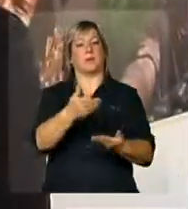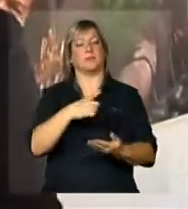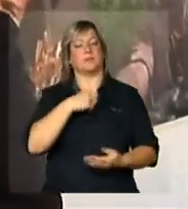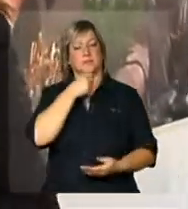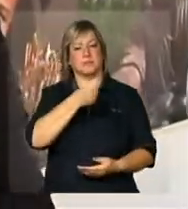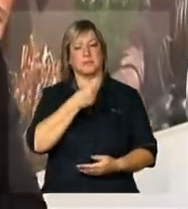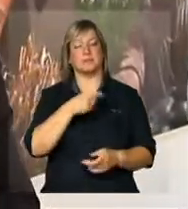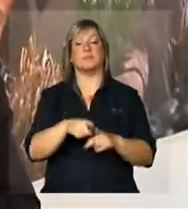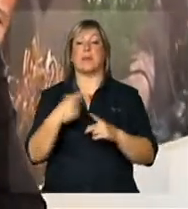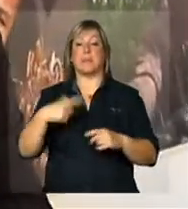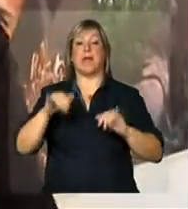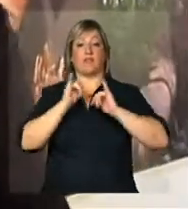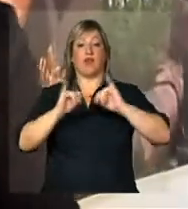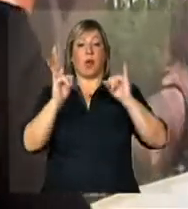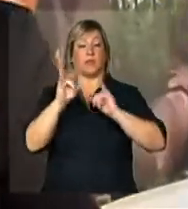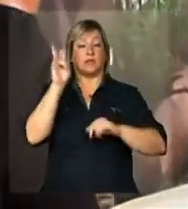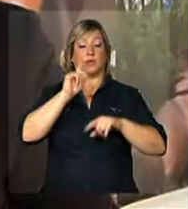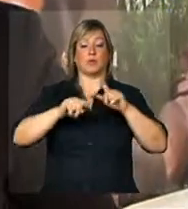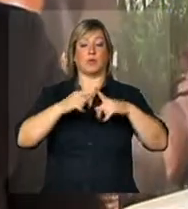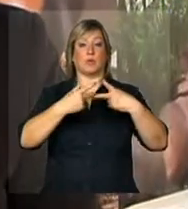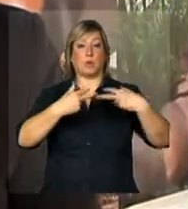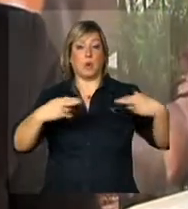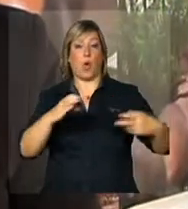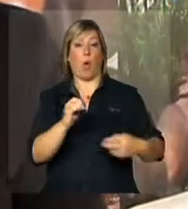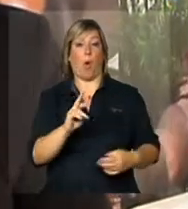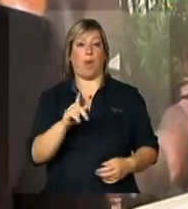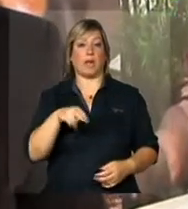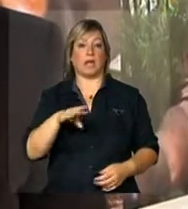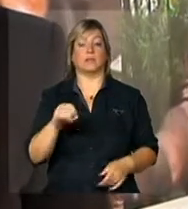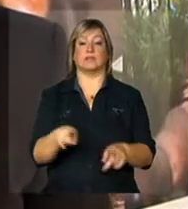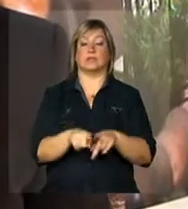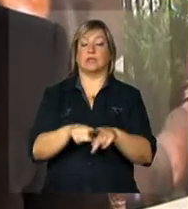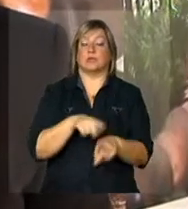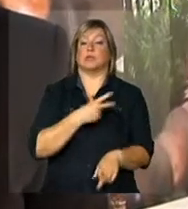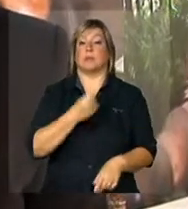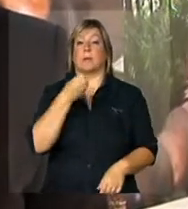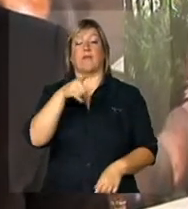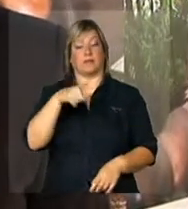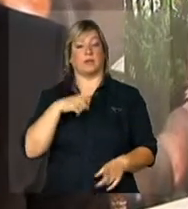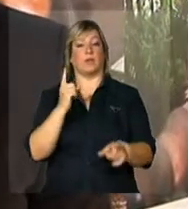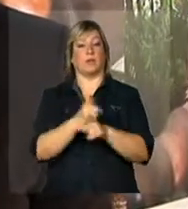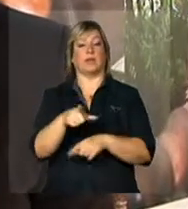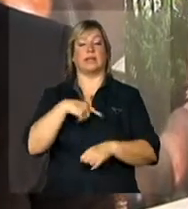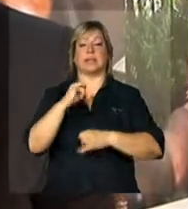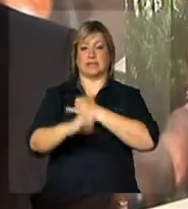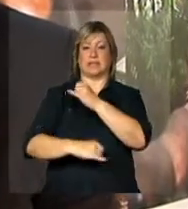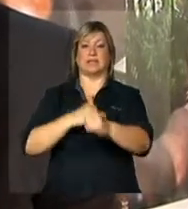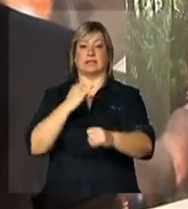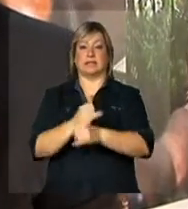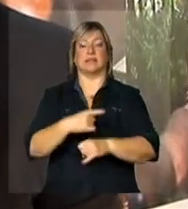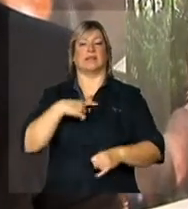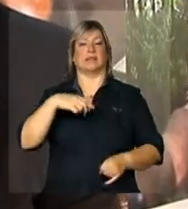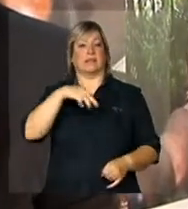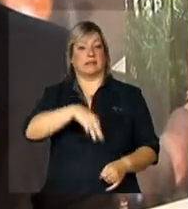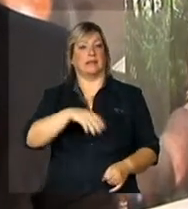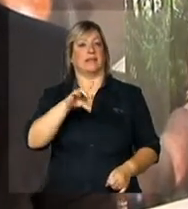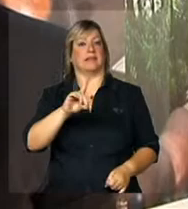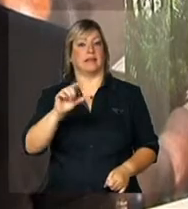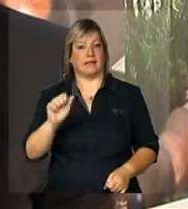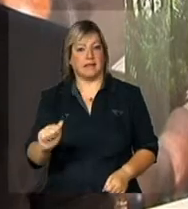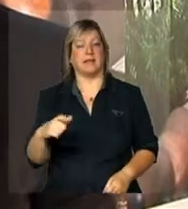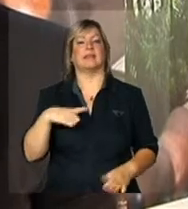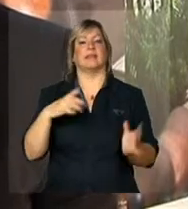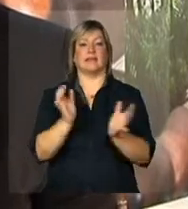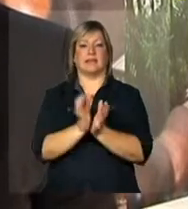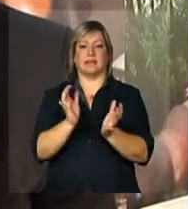Beatriz. foi meu. Mais informações sobre produtos orgânicos e sustentáveis você encontra na página do Ministério do Desenvolvimento